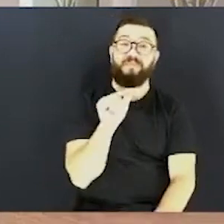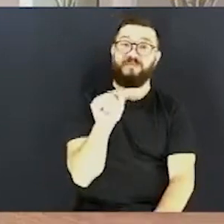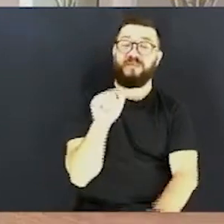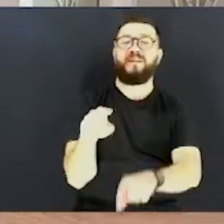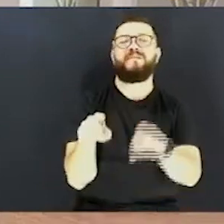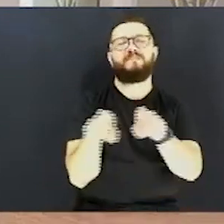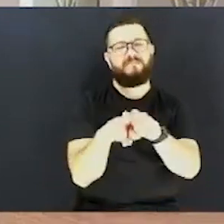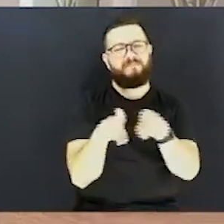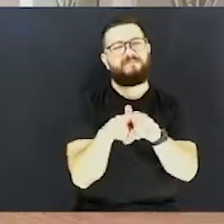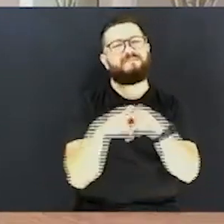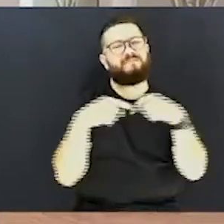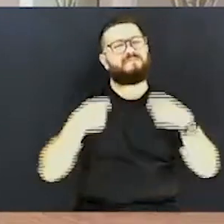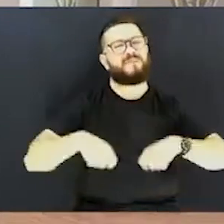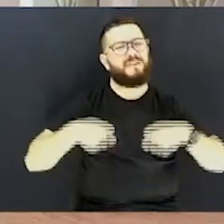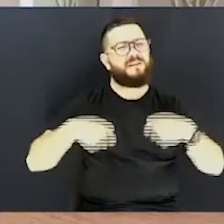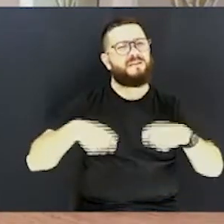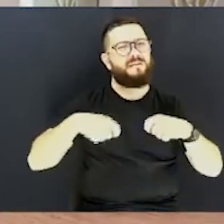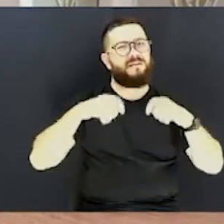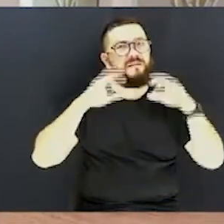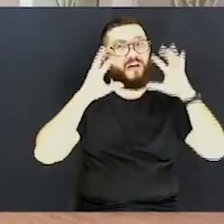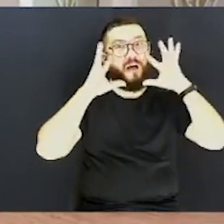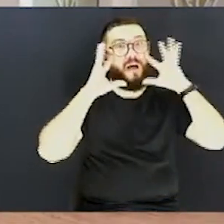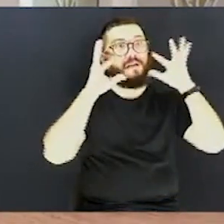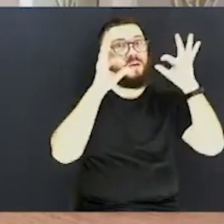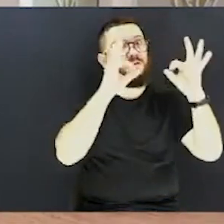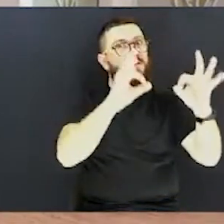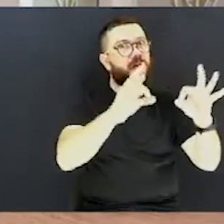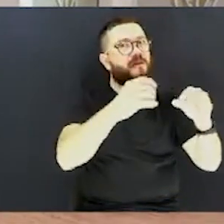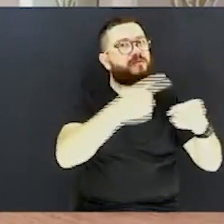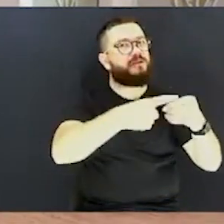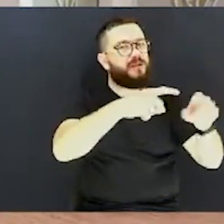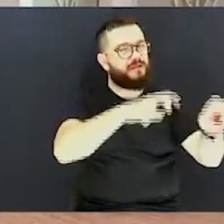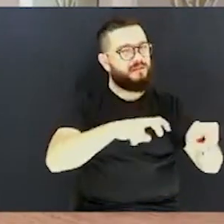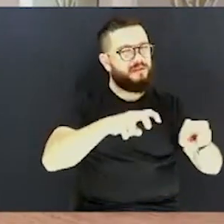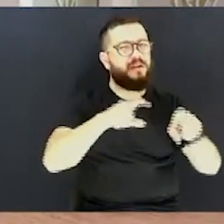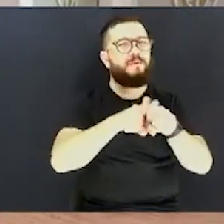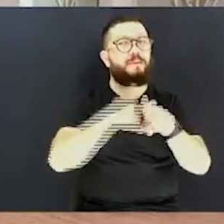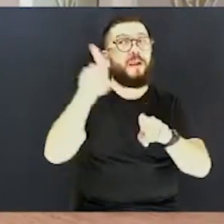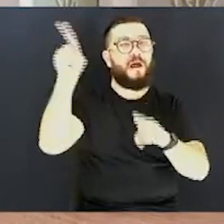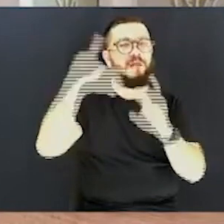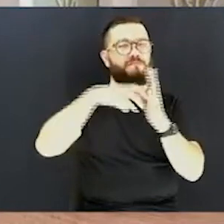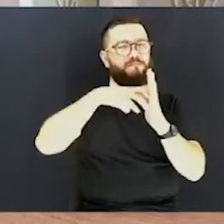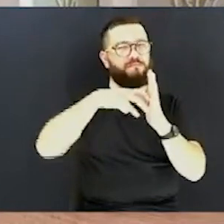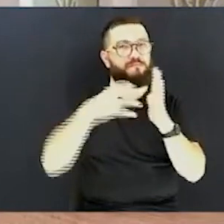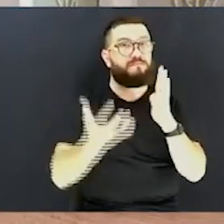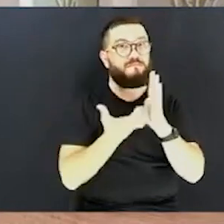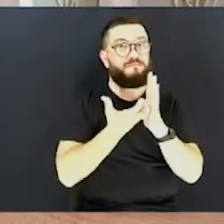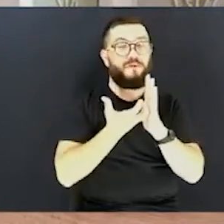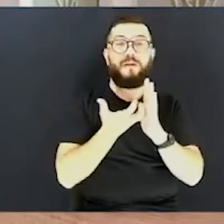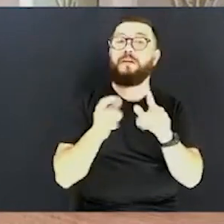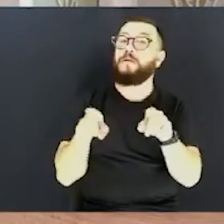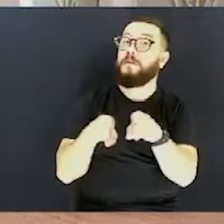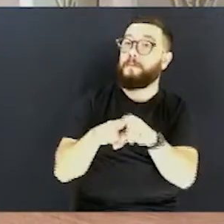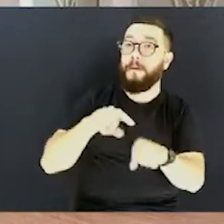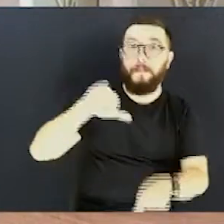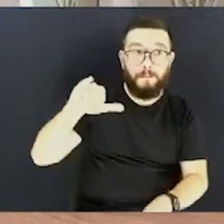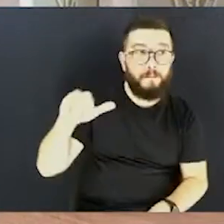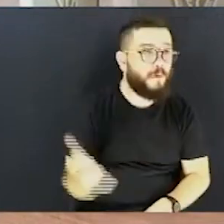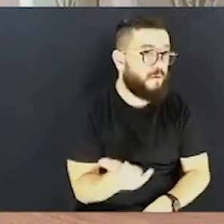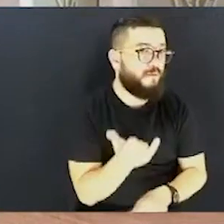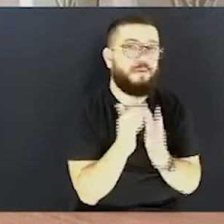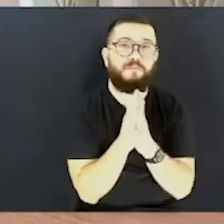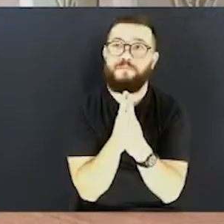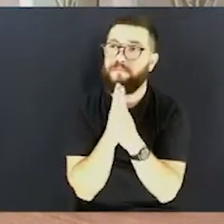para o interior e temos que levar isso para o Congresso Nacional, aproveitando também para pedir uma melhor participação dos